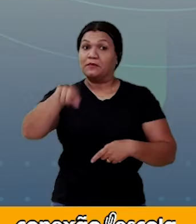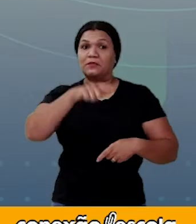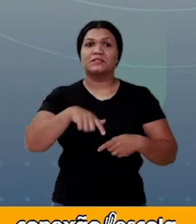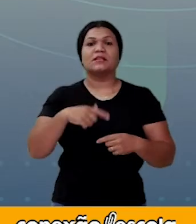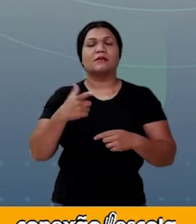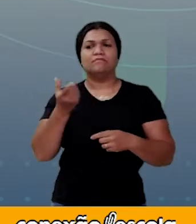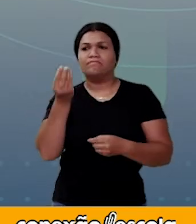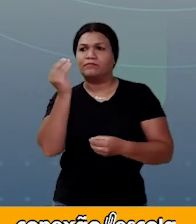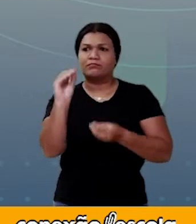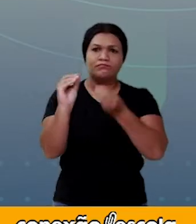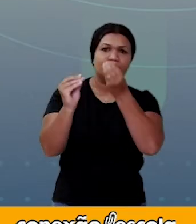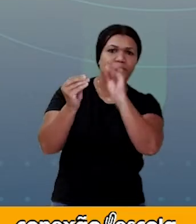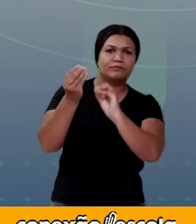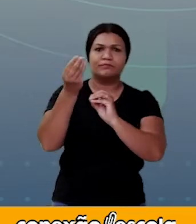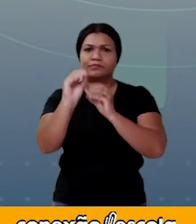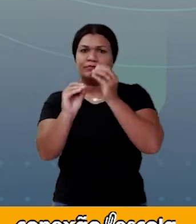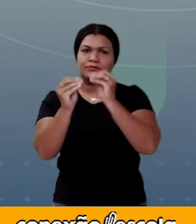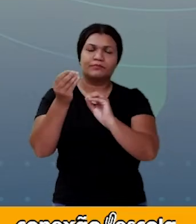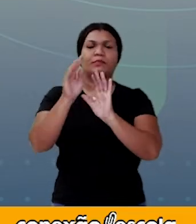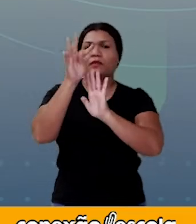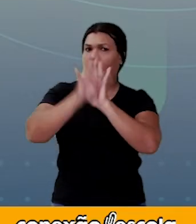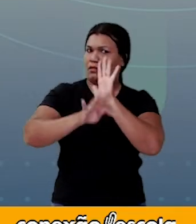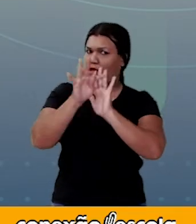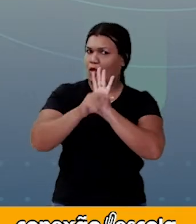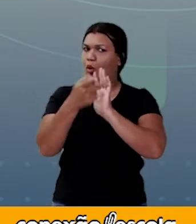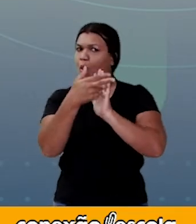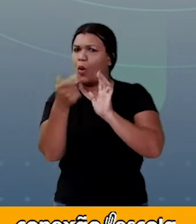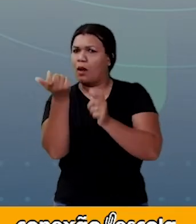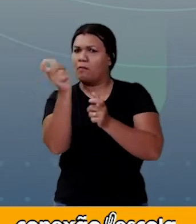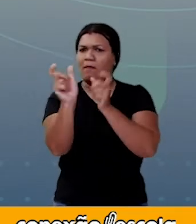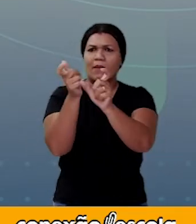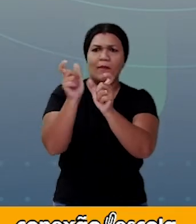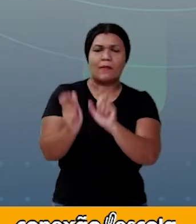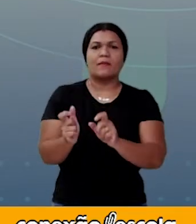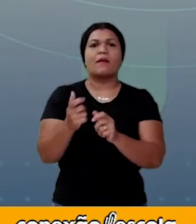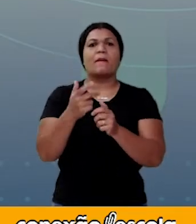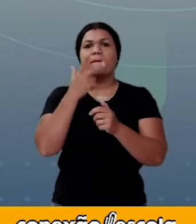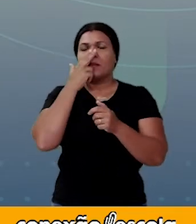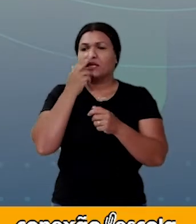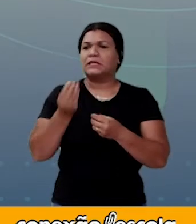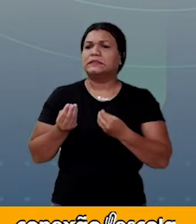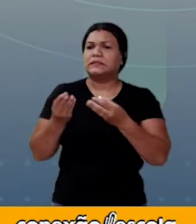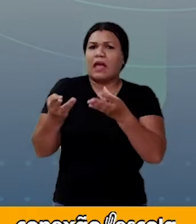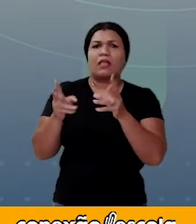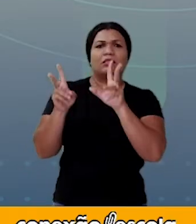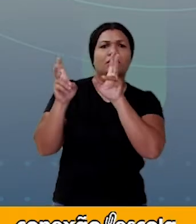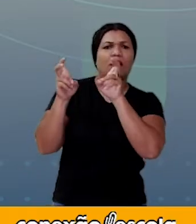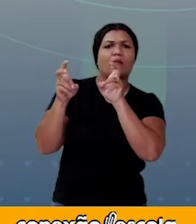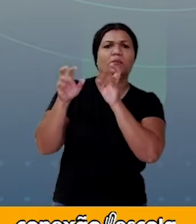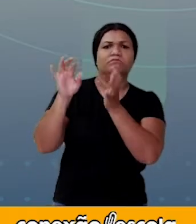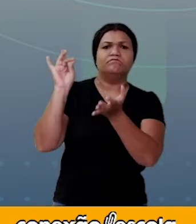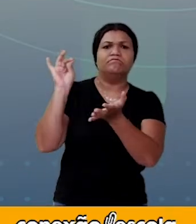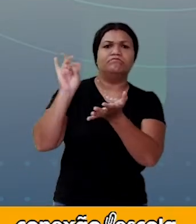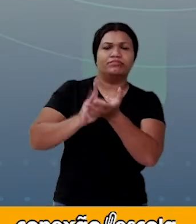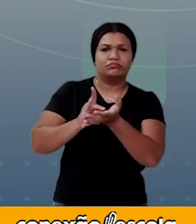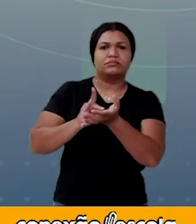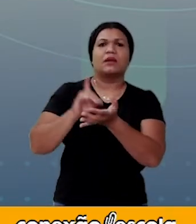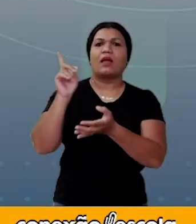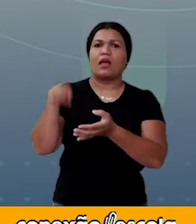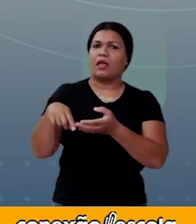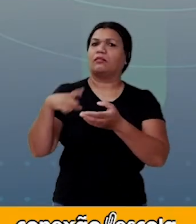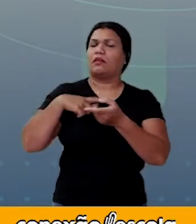ir inserindo nesse texto elementos que façam com que o tema, de fato,